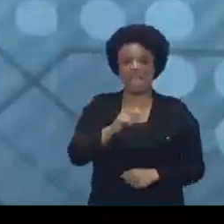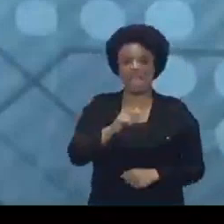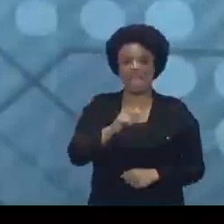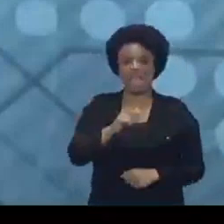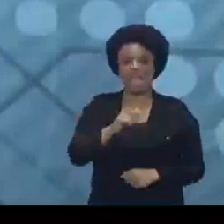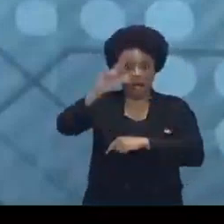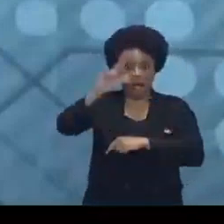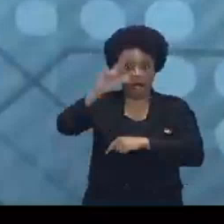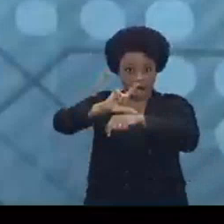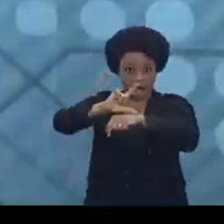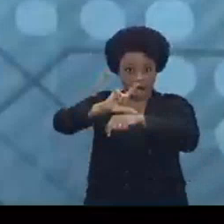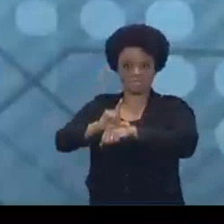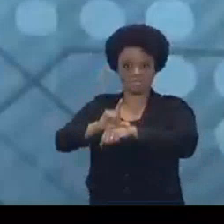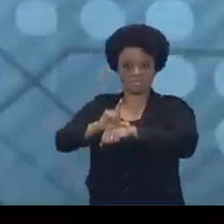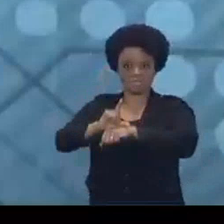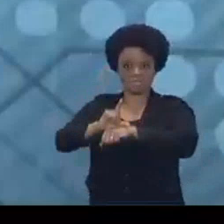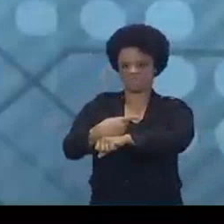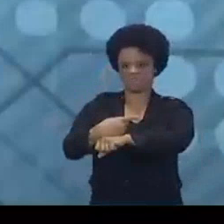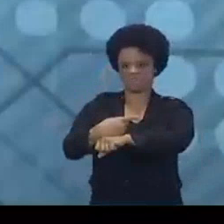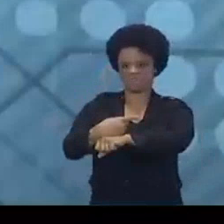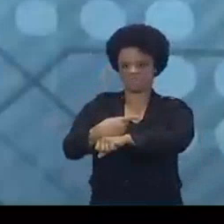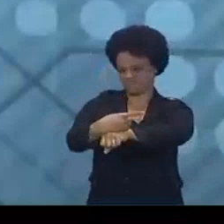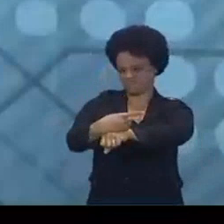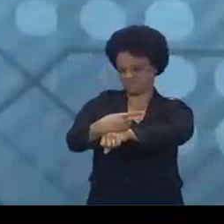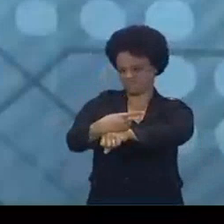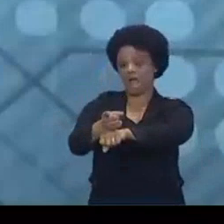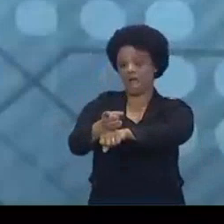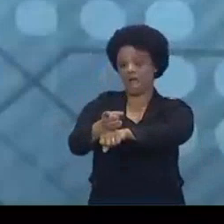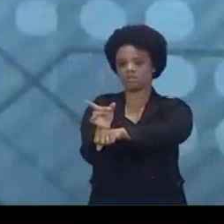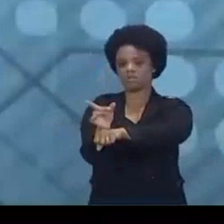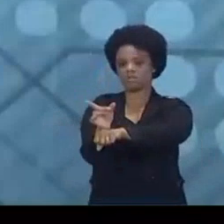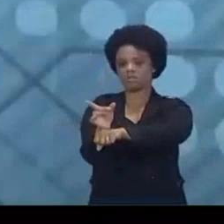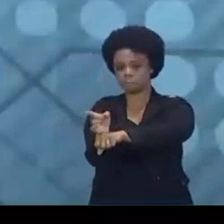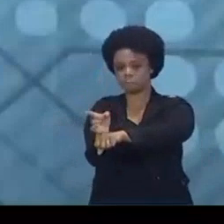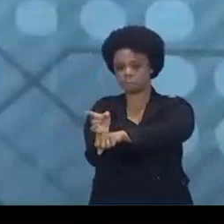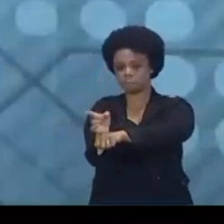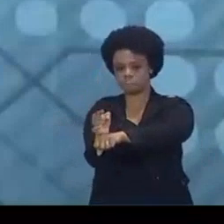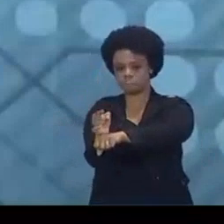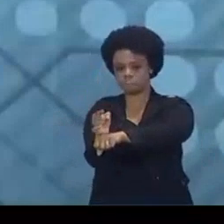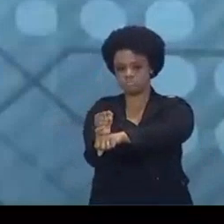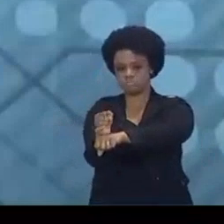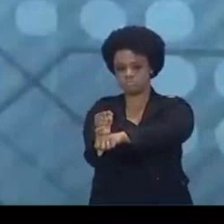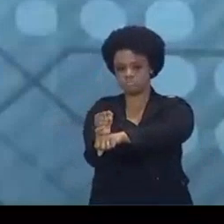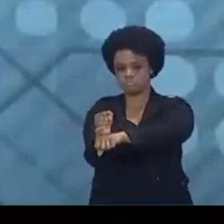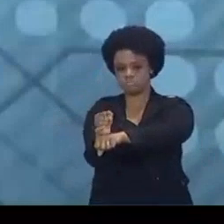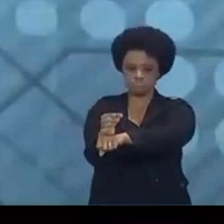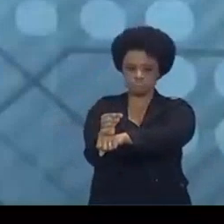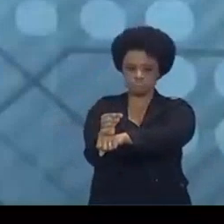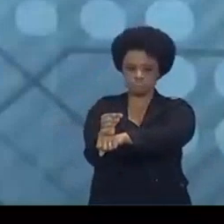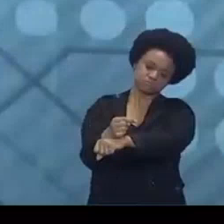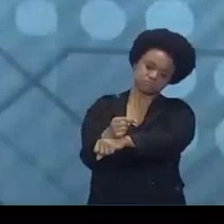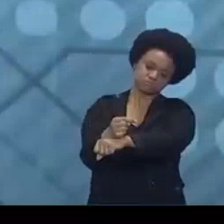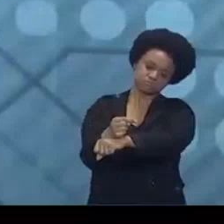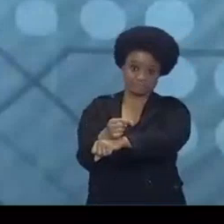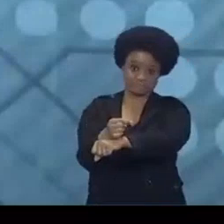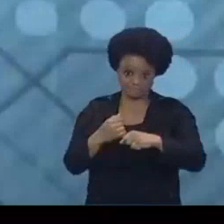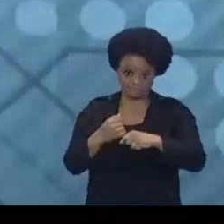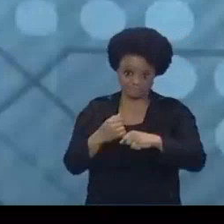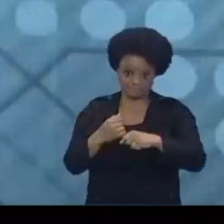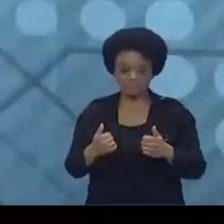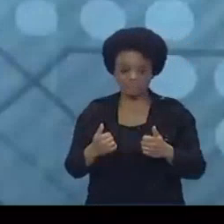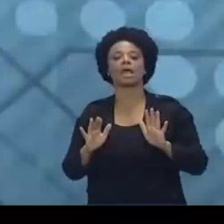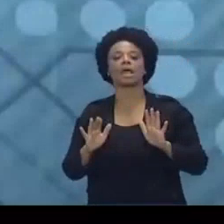de movimento uniforme, você está fechando para essa situação. Para cada 100 km eu gasto 1 hora, tudo bem? E